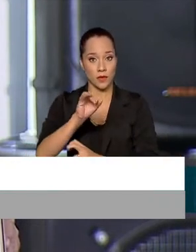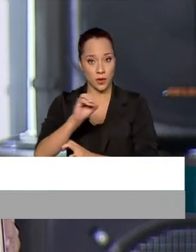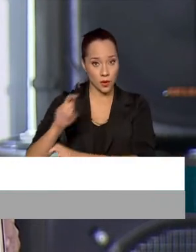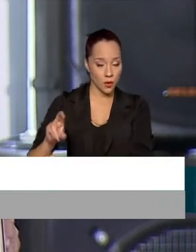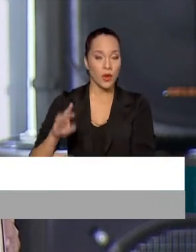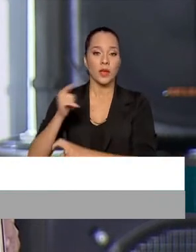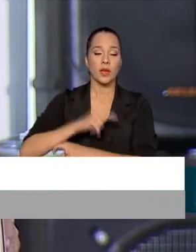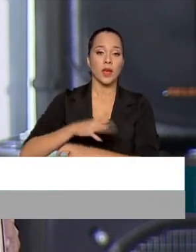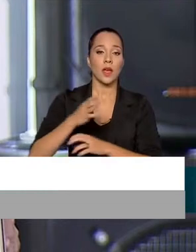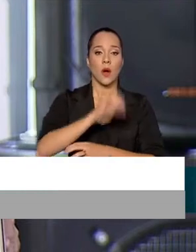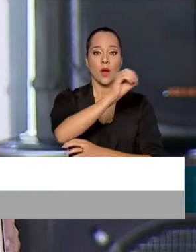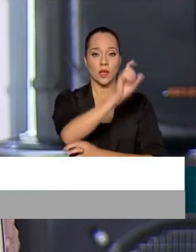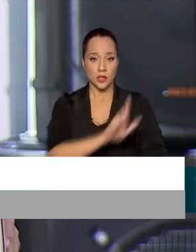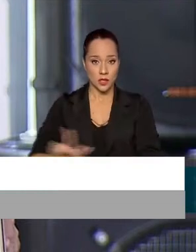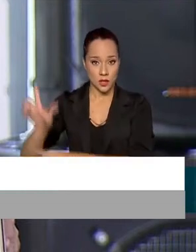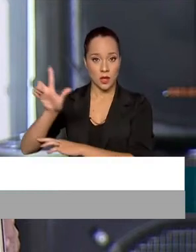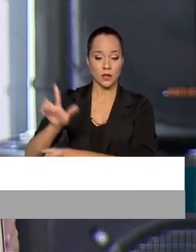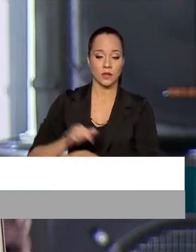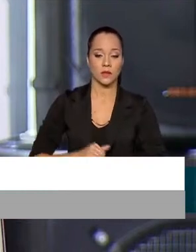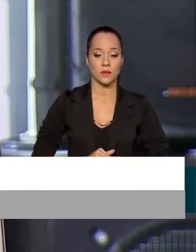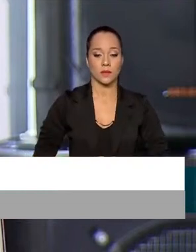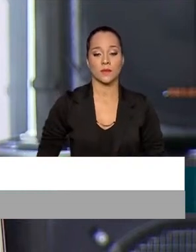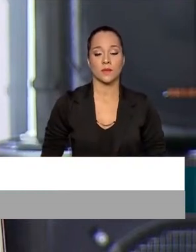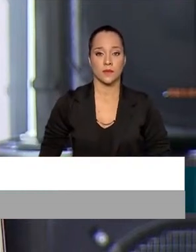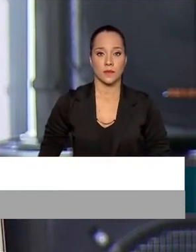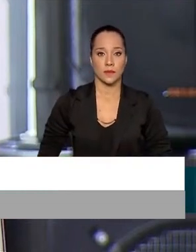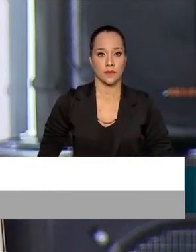Ferrovia de Integração Oeste-Leste.